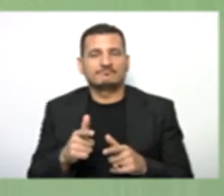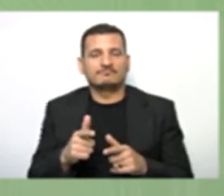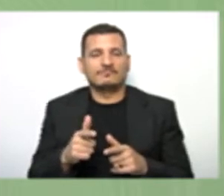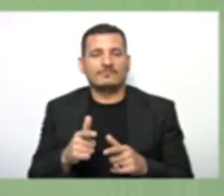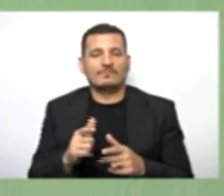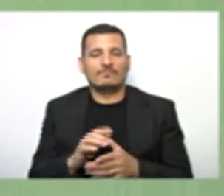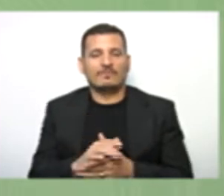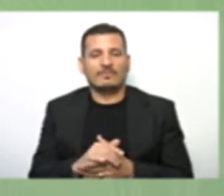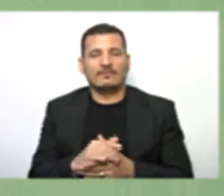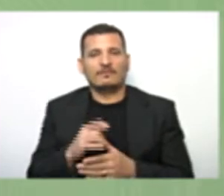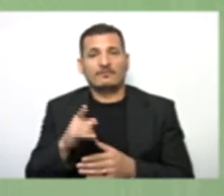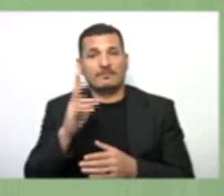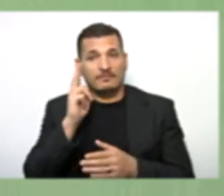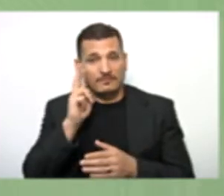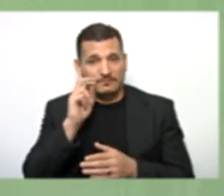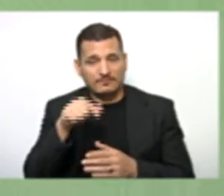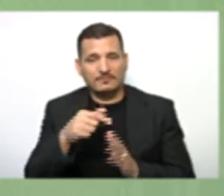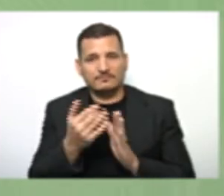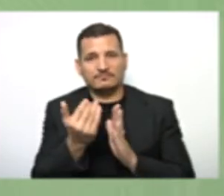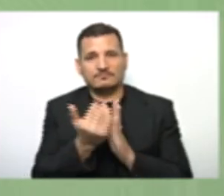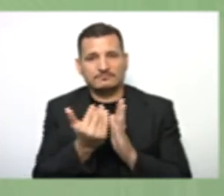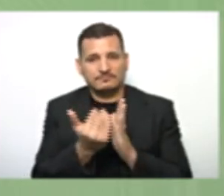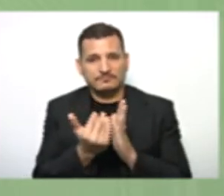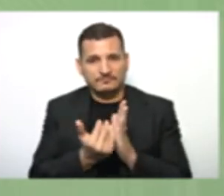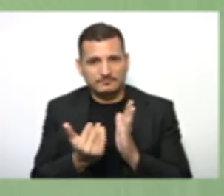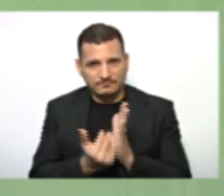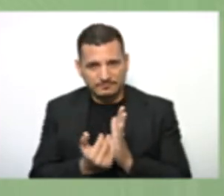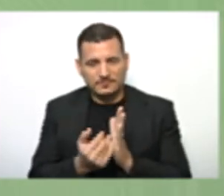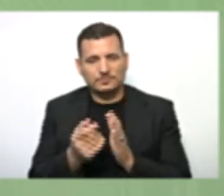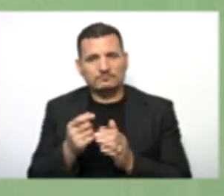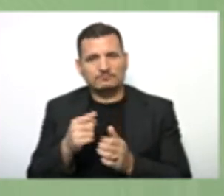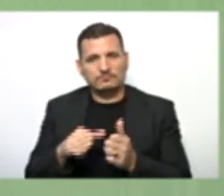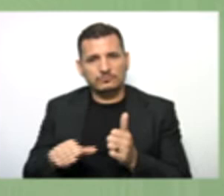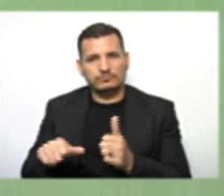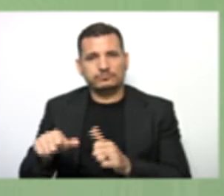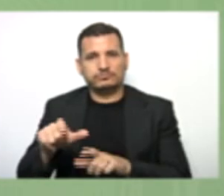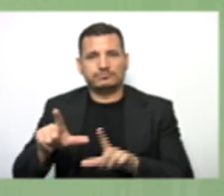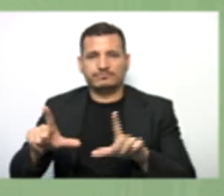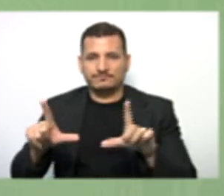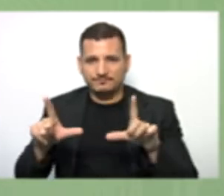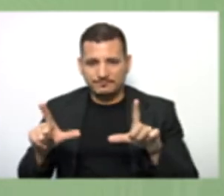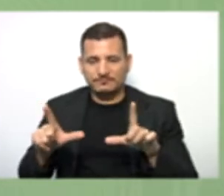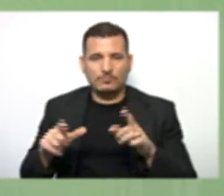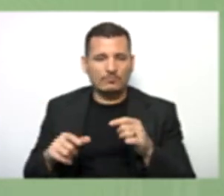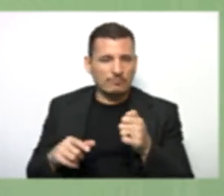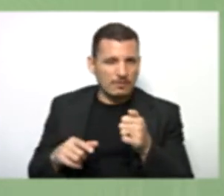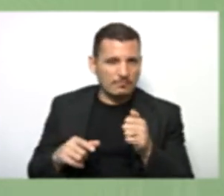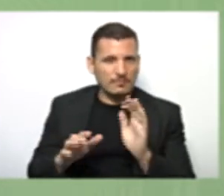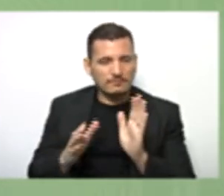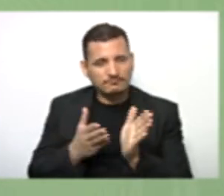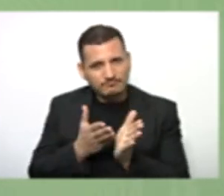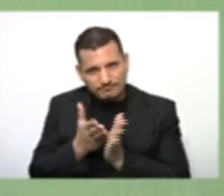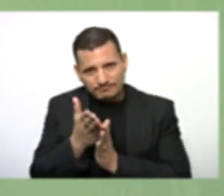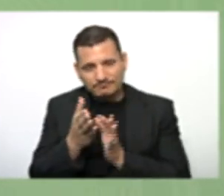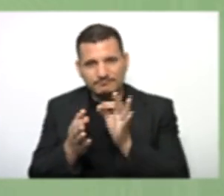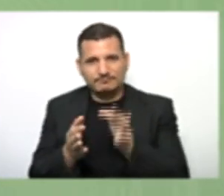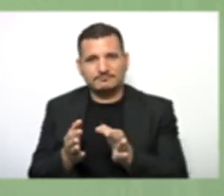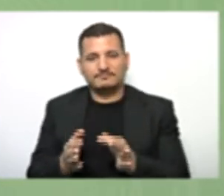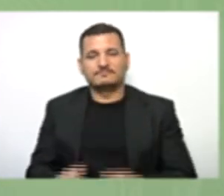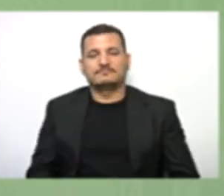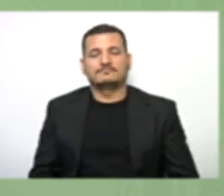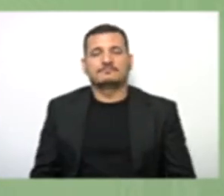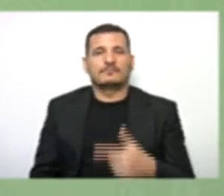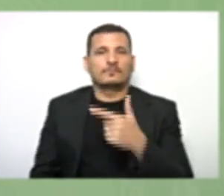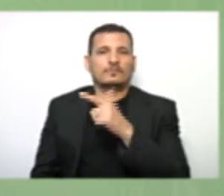é um programa em execução. Foi quase, mas está no caminho certo. Isso. Então, a nosso